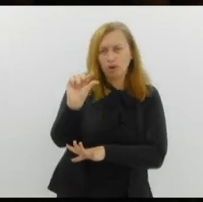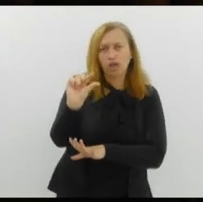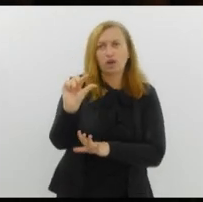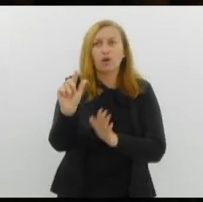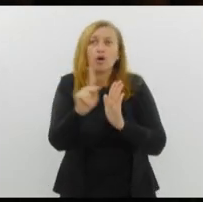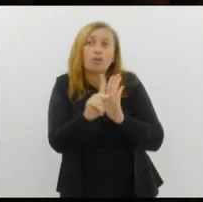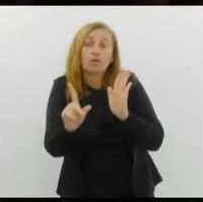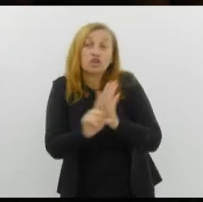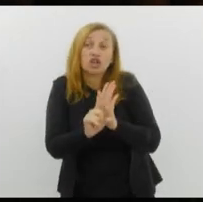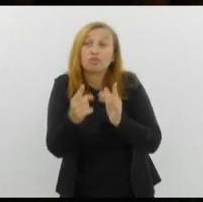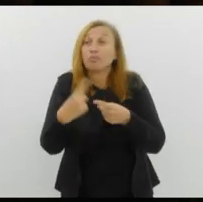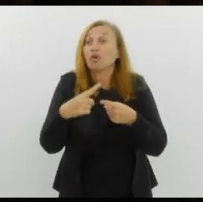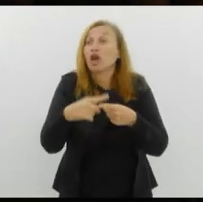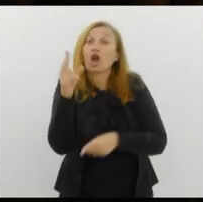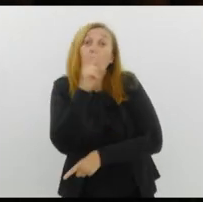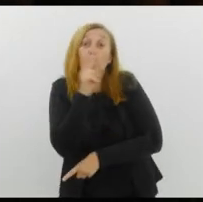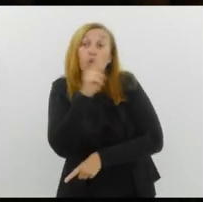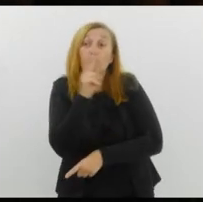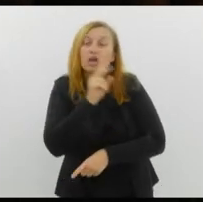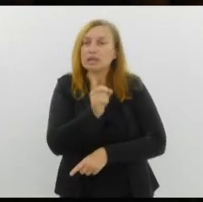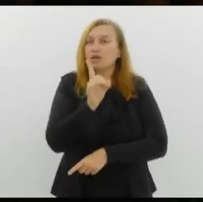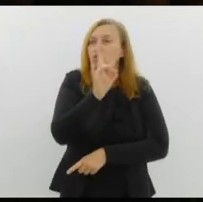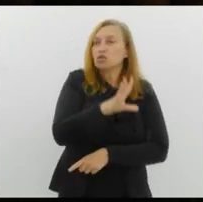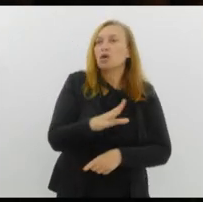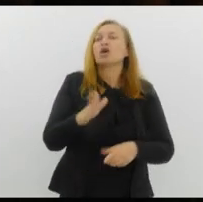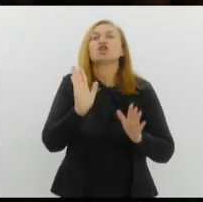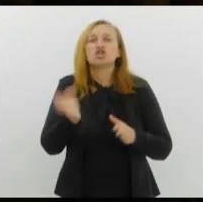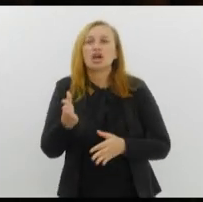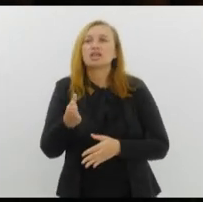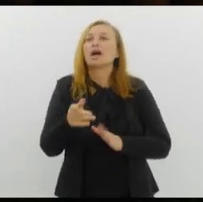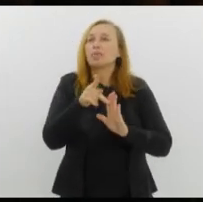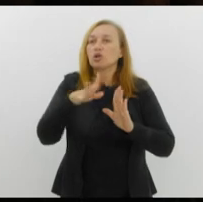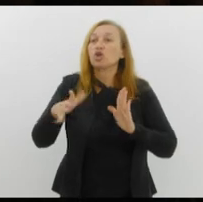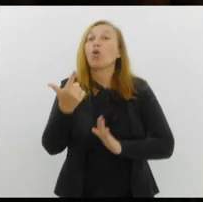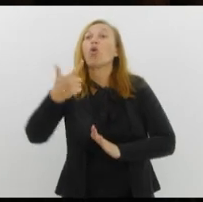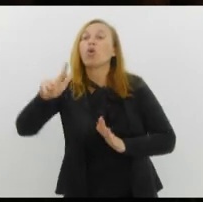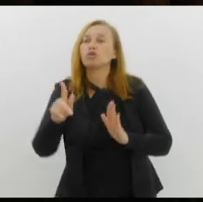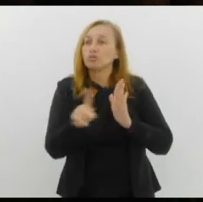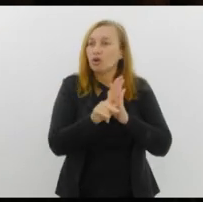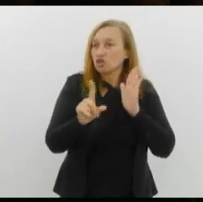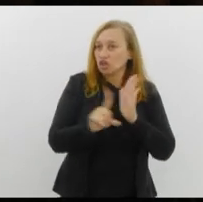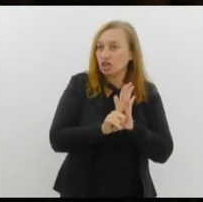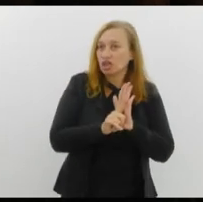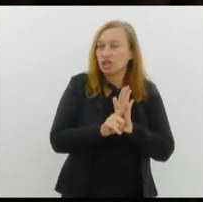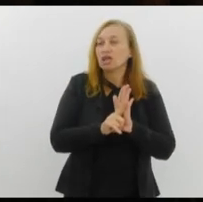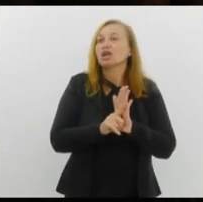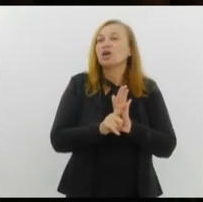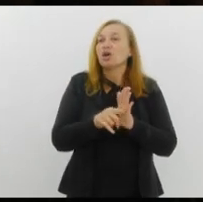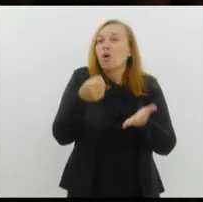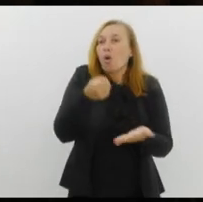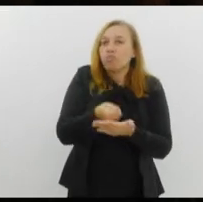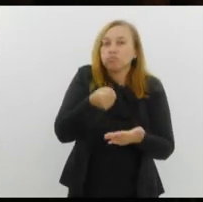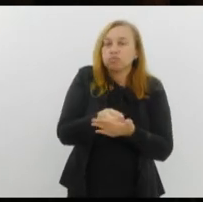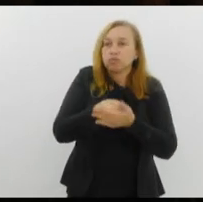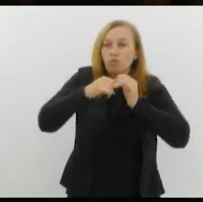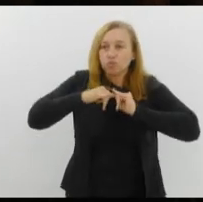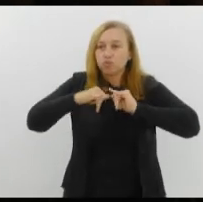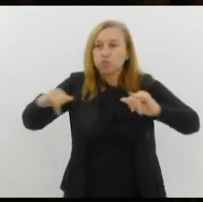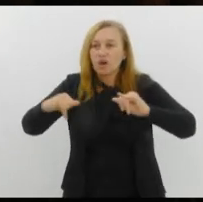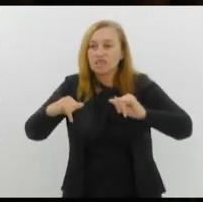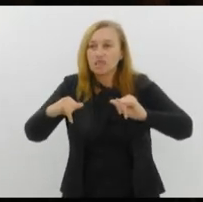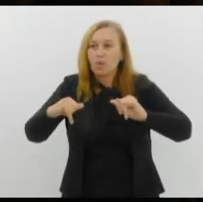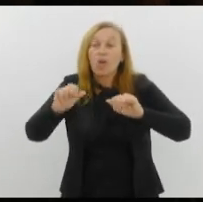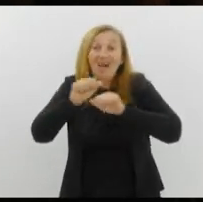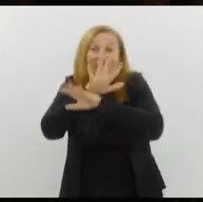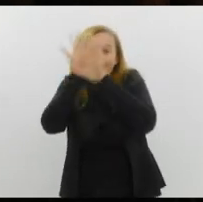projeto, porque é urgente. E não só isso, eu também já estou protocolando outro projeto que obriga a divulgação clara, porque com a esquerda tem